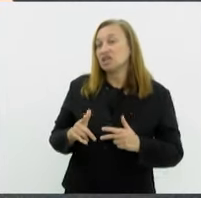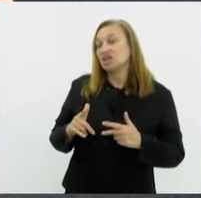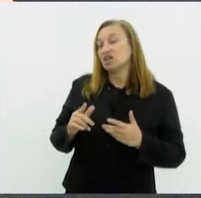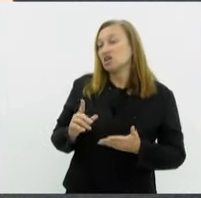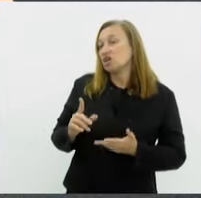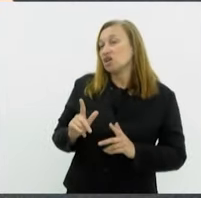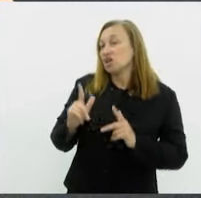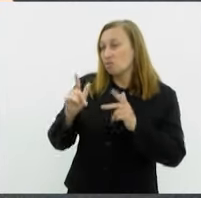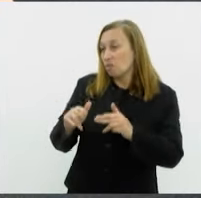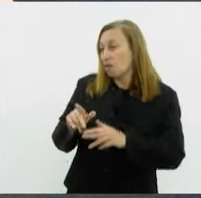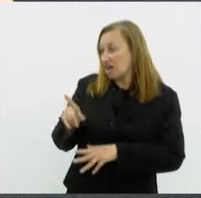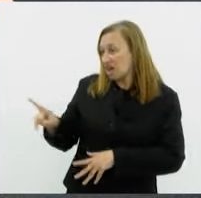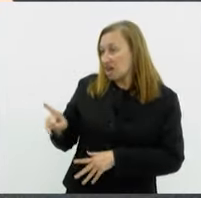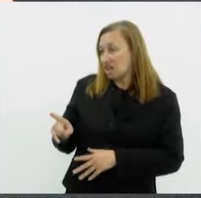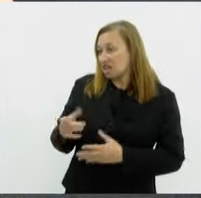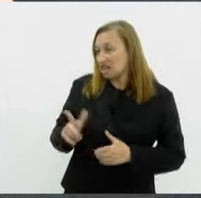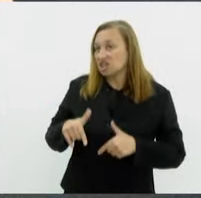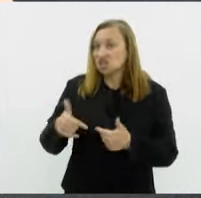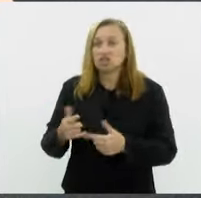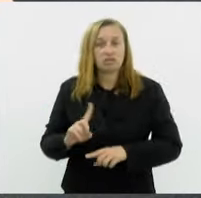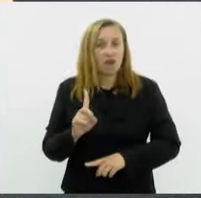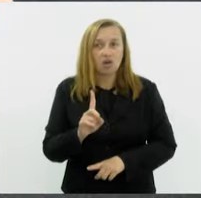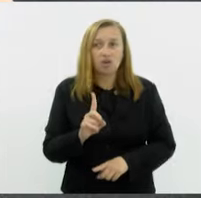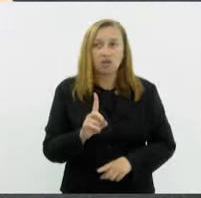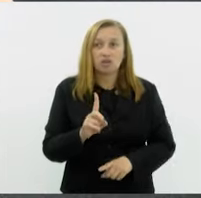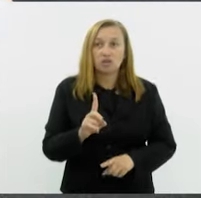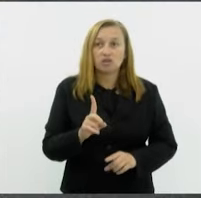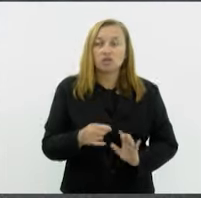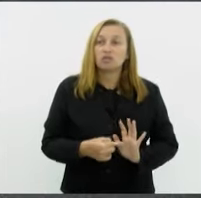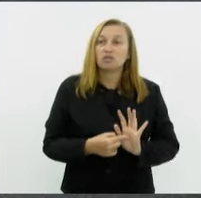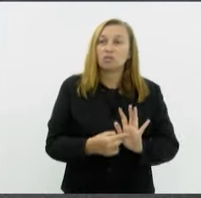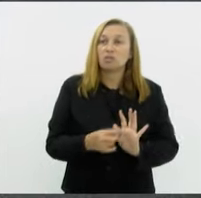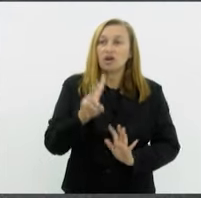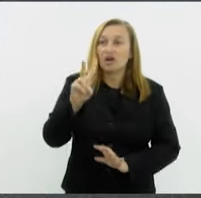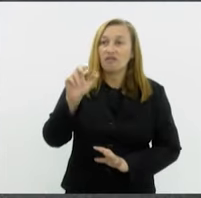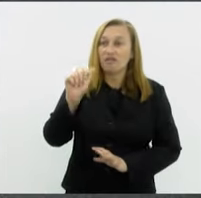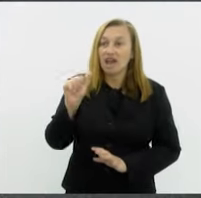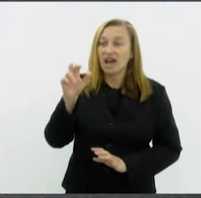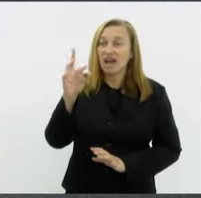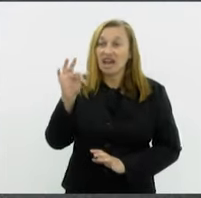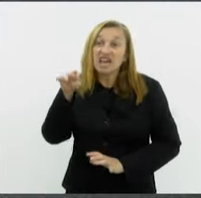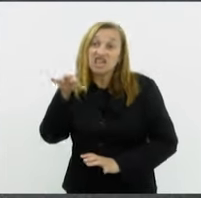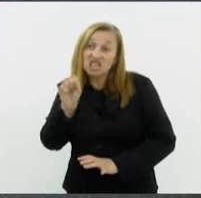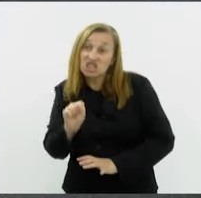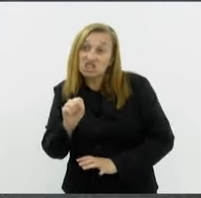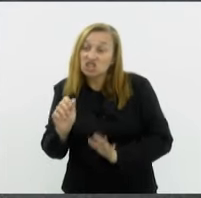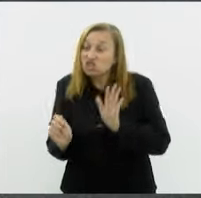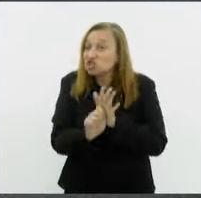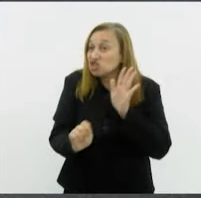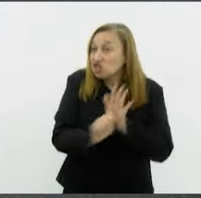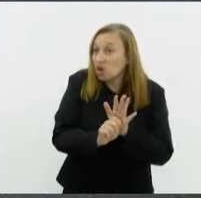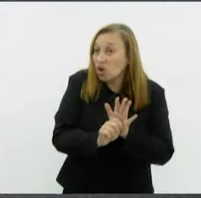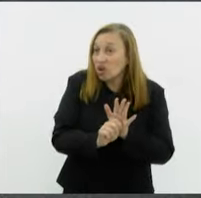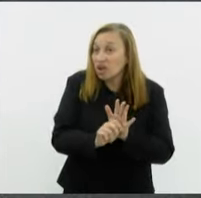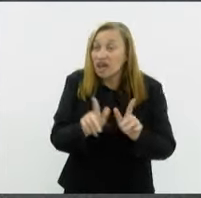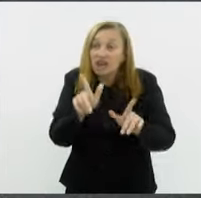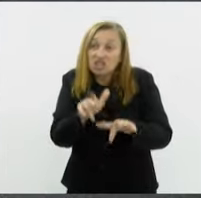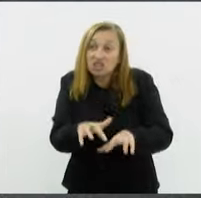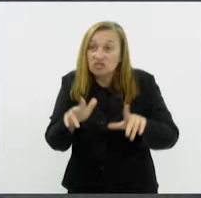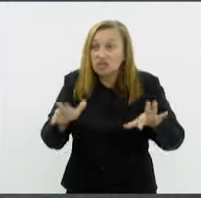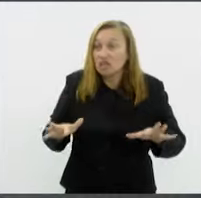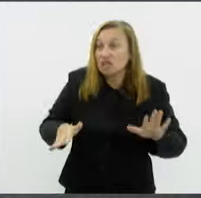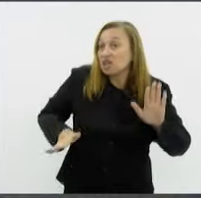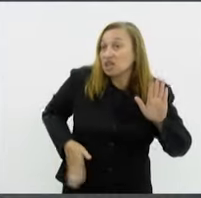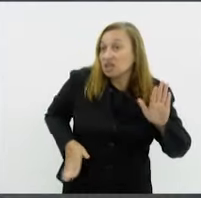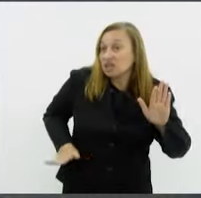desinformação. Pelo contrário, trarei aqui o que, é que significa varejista de drogas. Varejistas de drogas se diferem de grandes